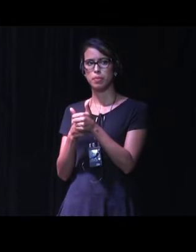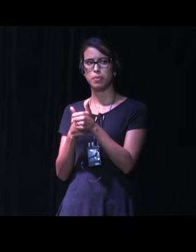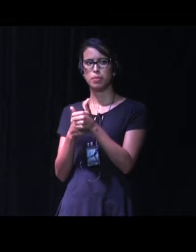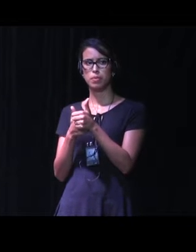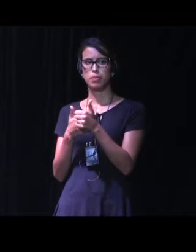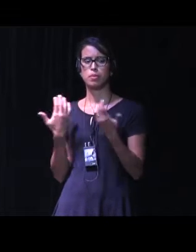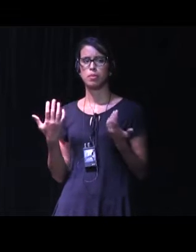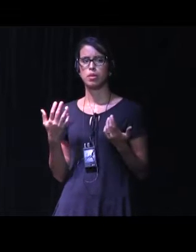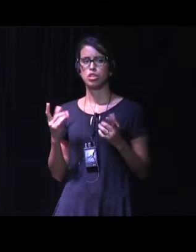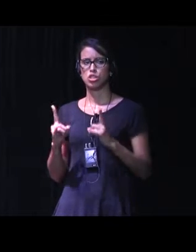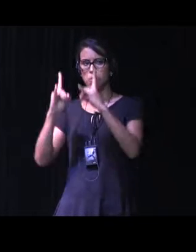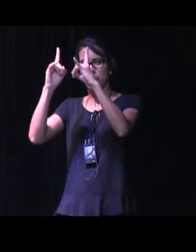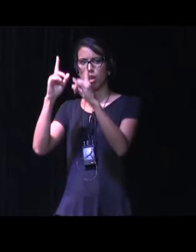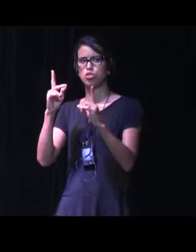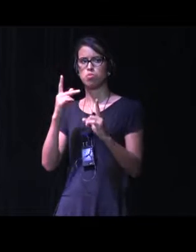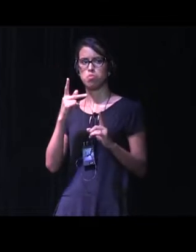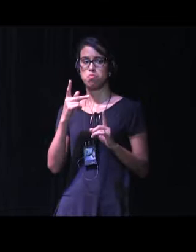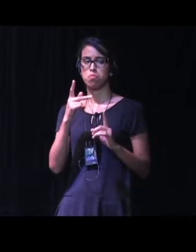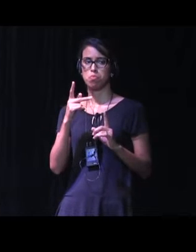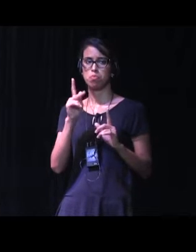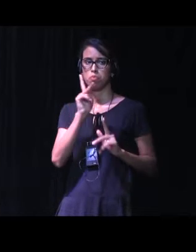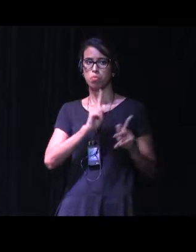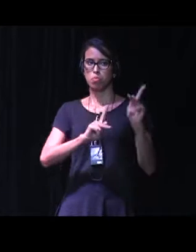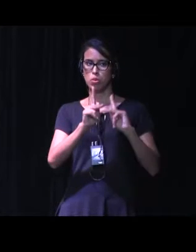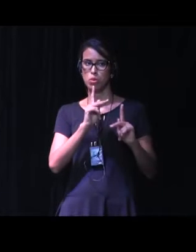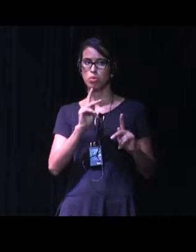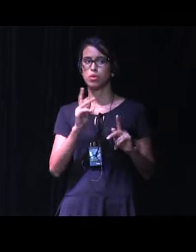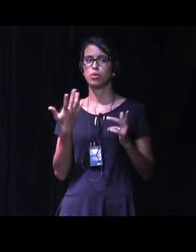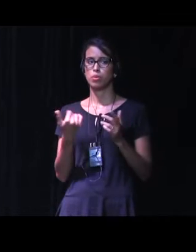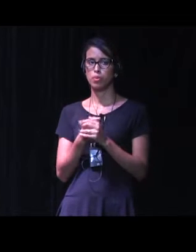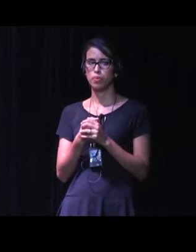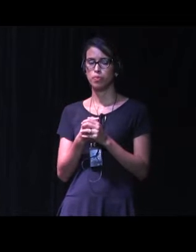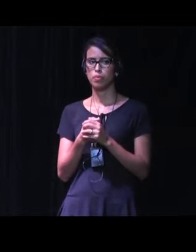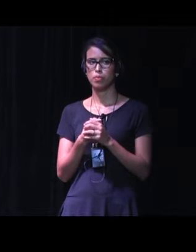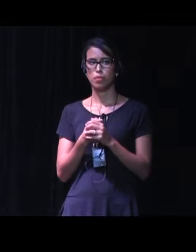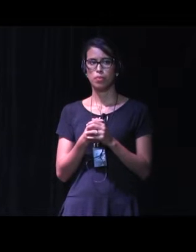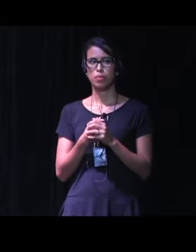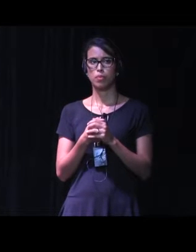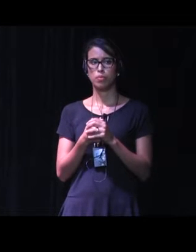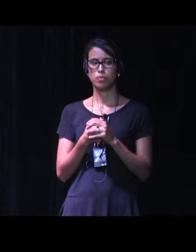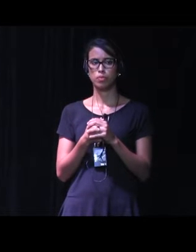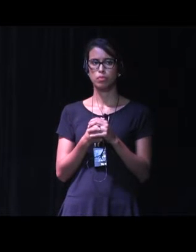Eu queria tapar esse prédio, novo high-tech saído de contexto.